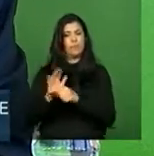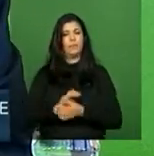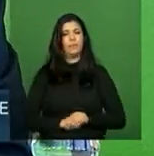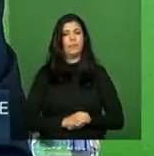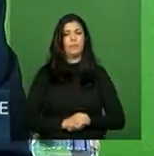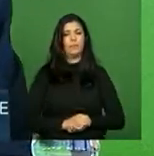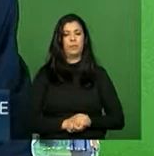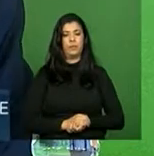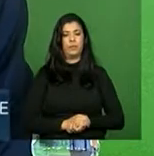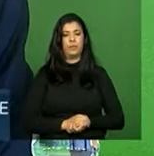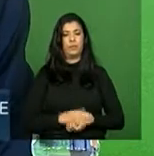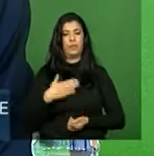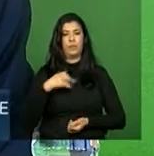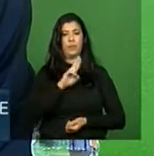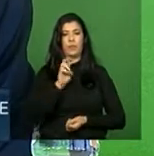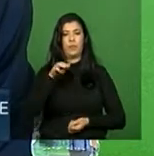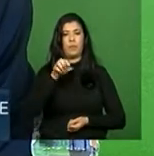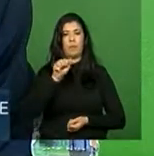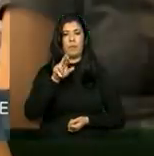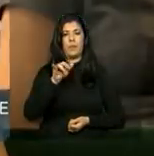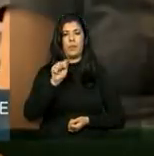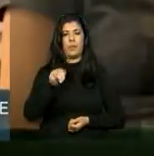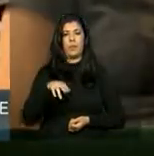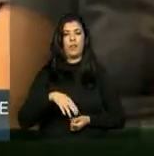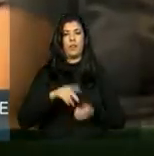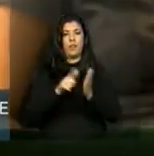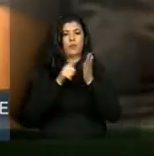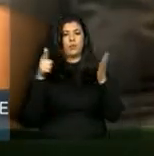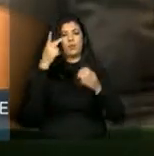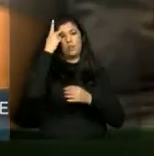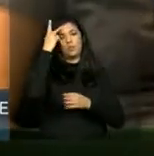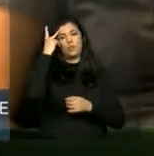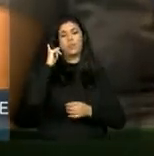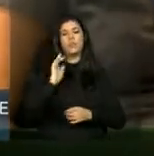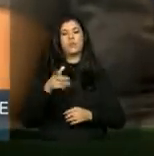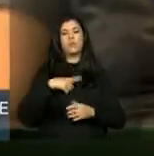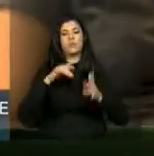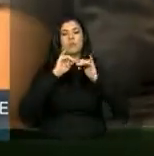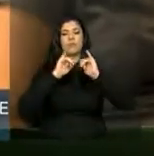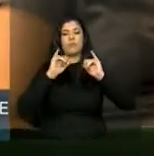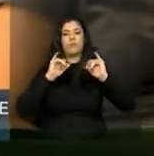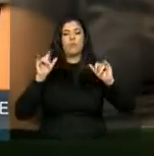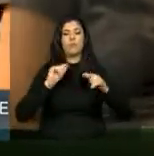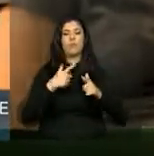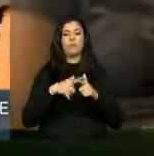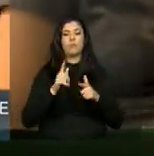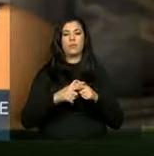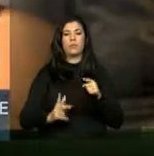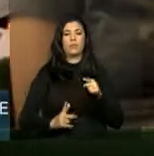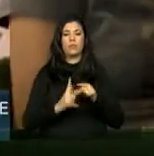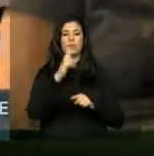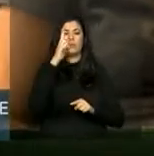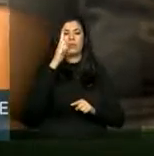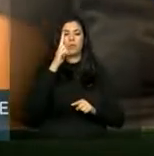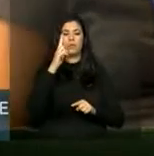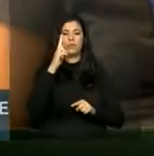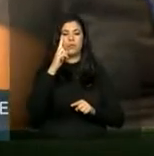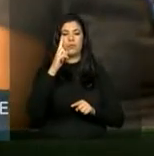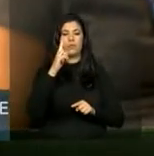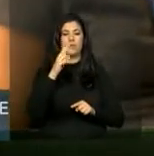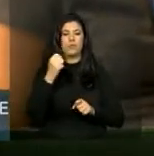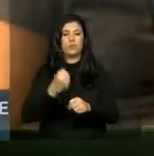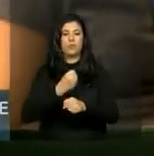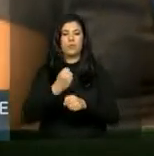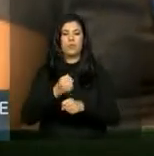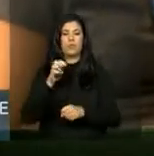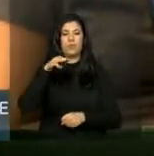e agora quem é Mariana da Folha de São Paulo hoje foi publicada uma matéria sobre a interrupção das obras no mundo monotrilho na